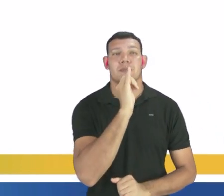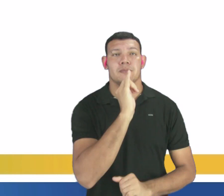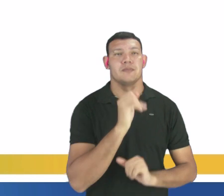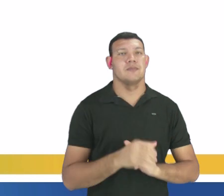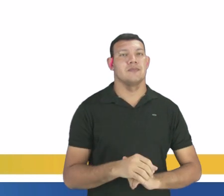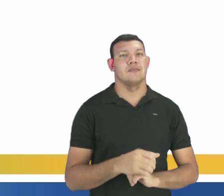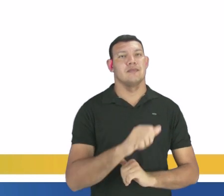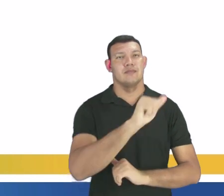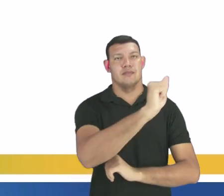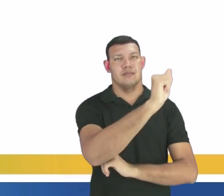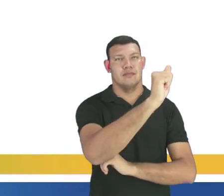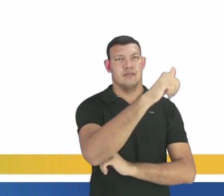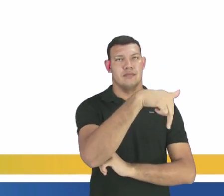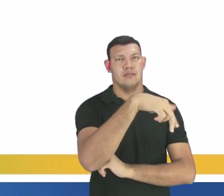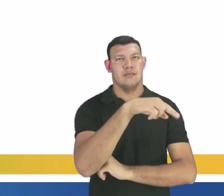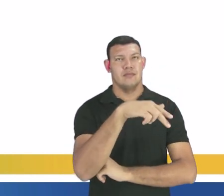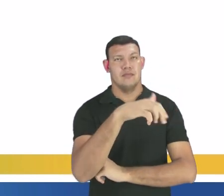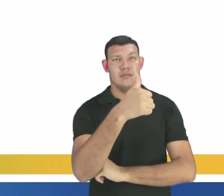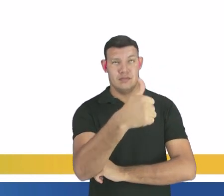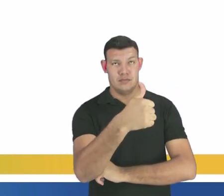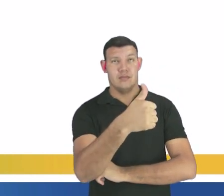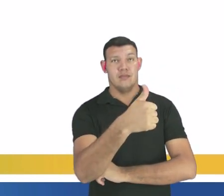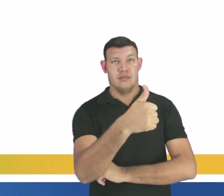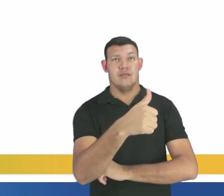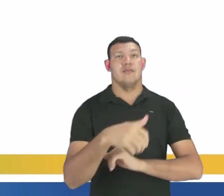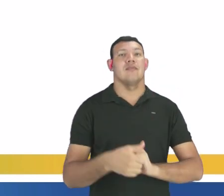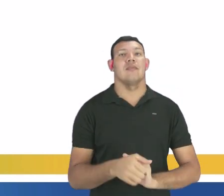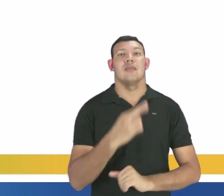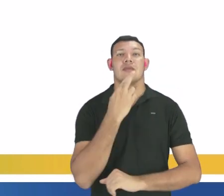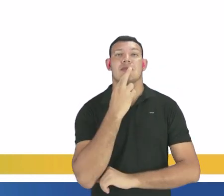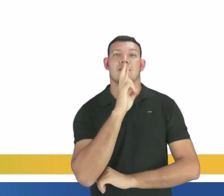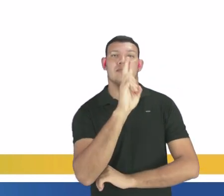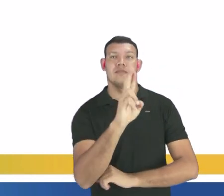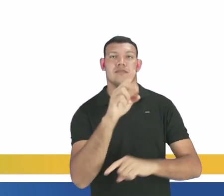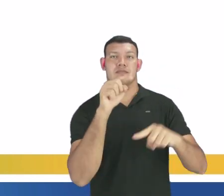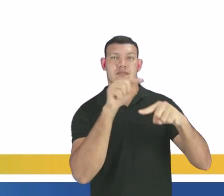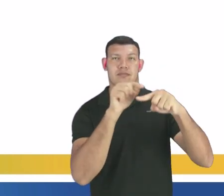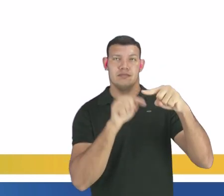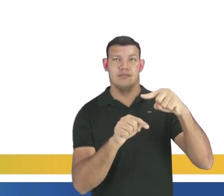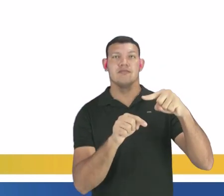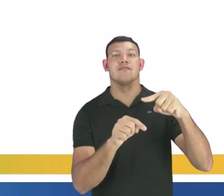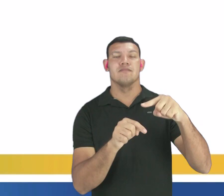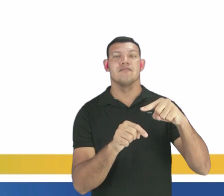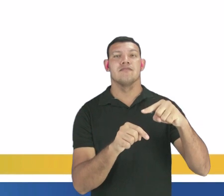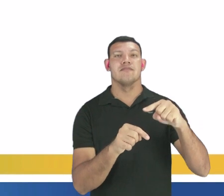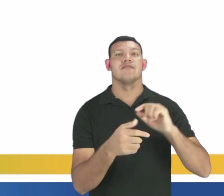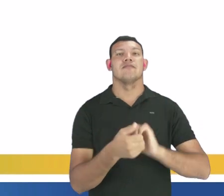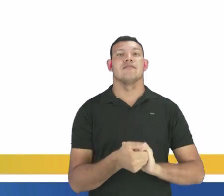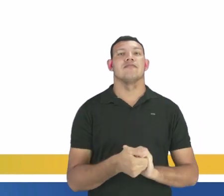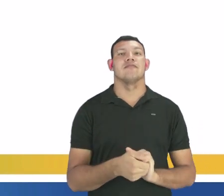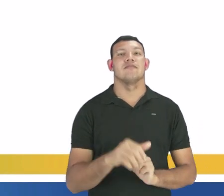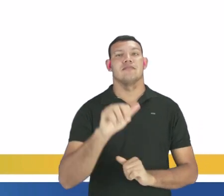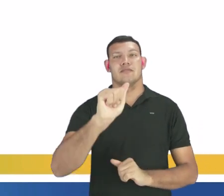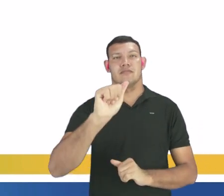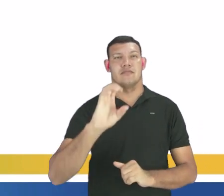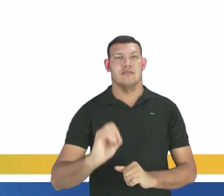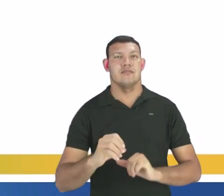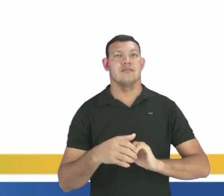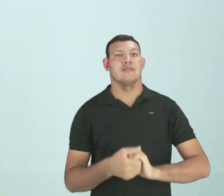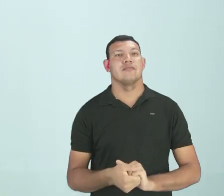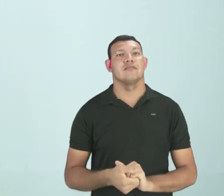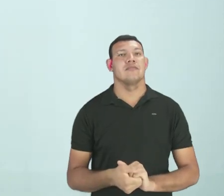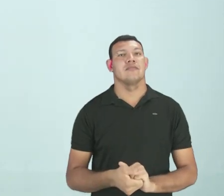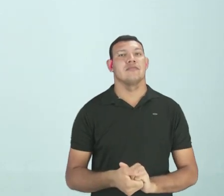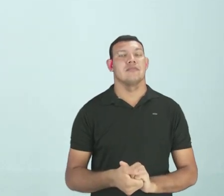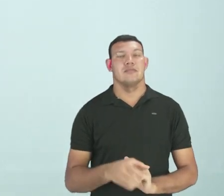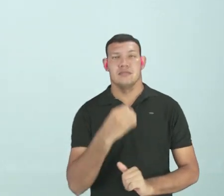de A0. E se a soma dos coeficientes da equação for igual a 0, o número 1 será a raiz da equação. Tudo